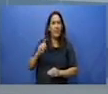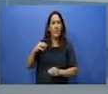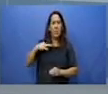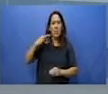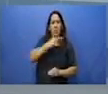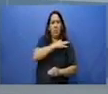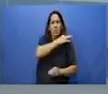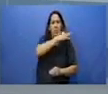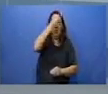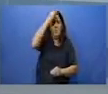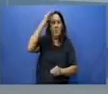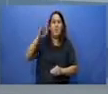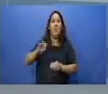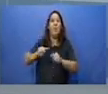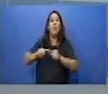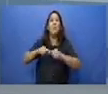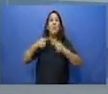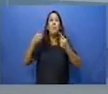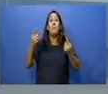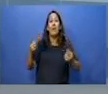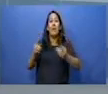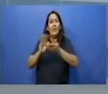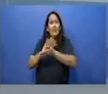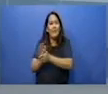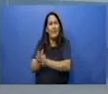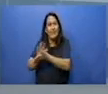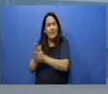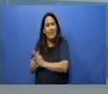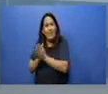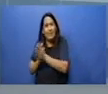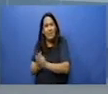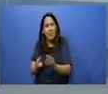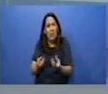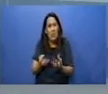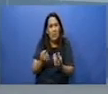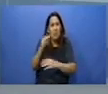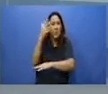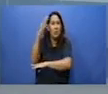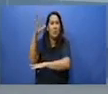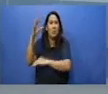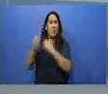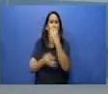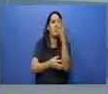Há divergência no controle destes. Pode ser